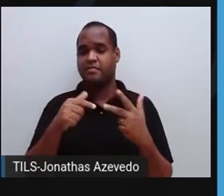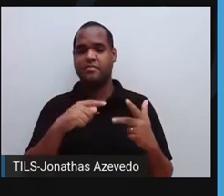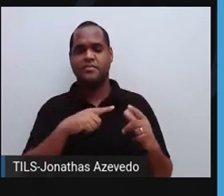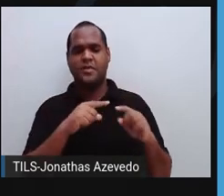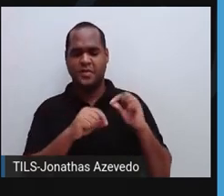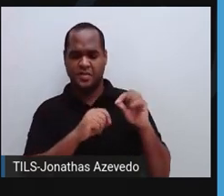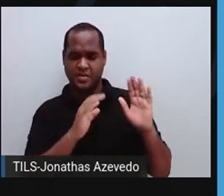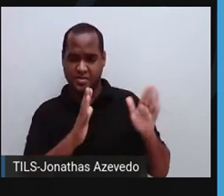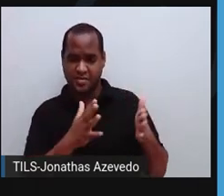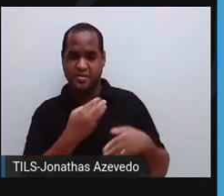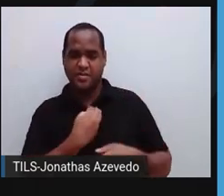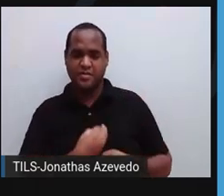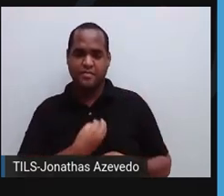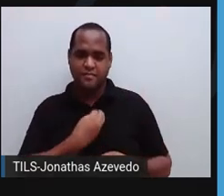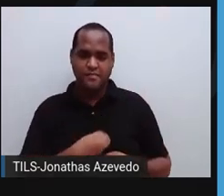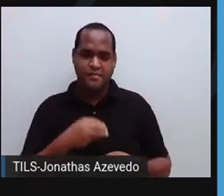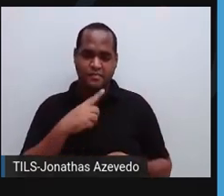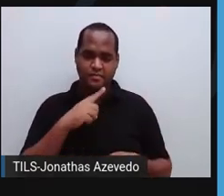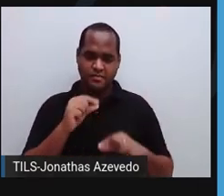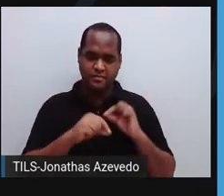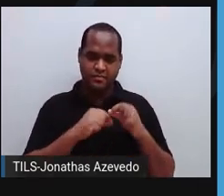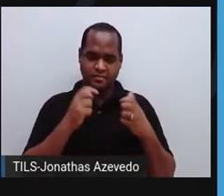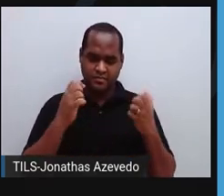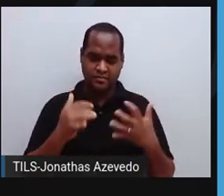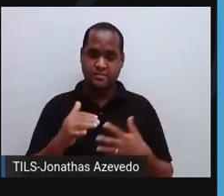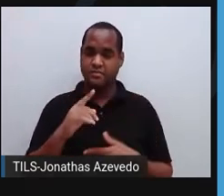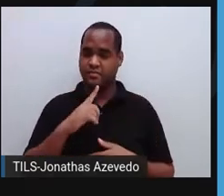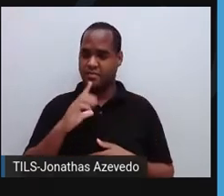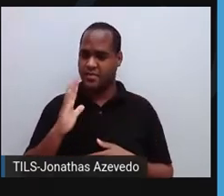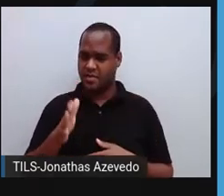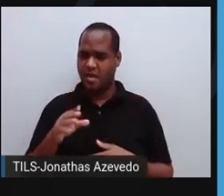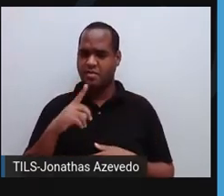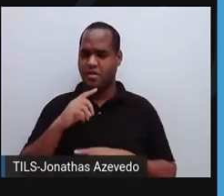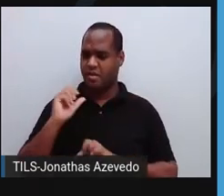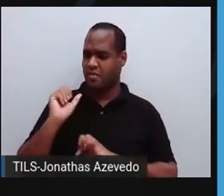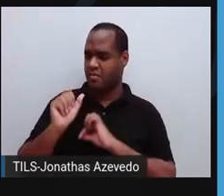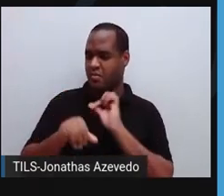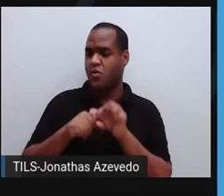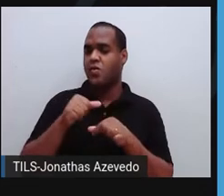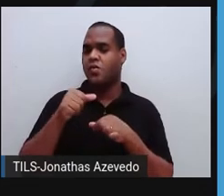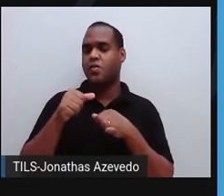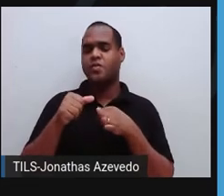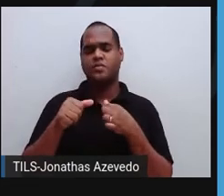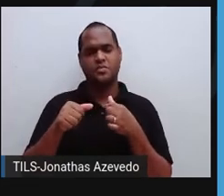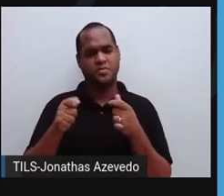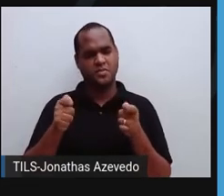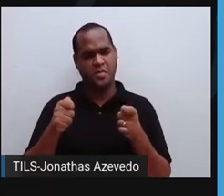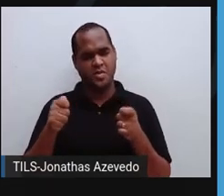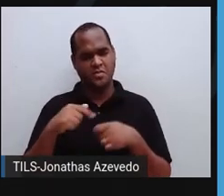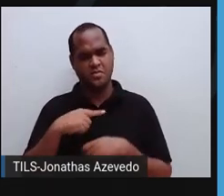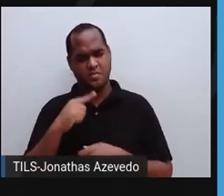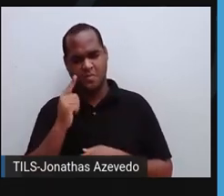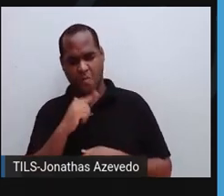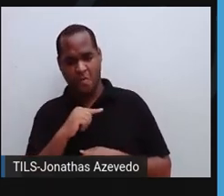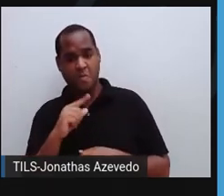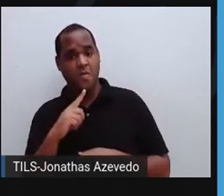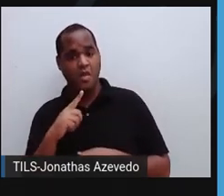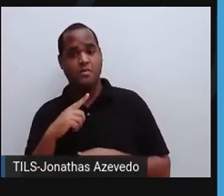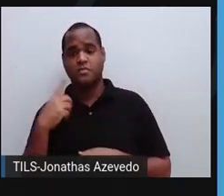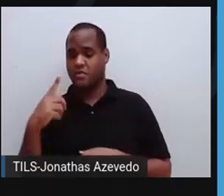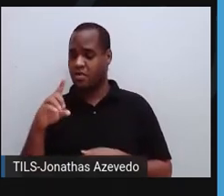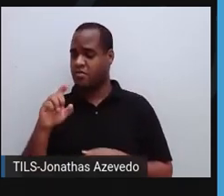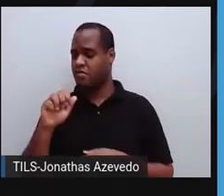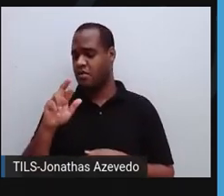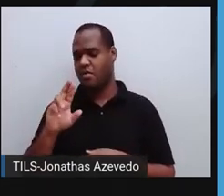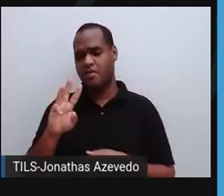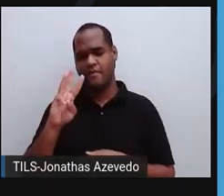existiu? Será que não houve mudanças? Houve uma evolução, uma transformação? Eram bandeiras que Darwin levantava. Ele